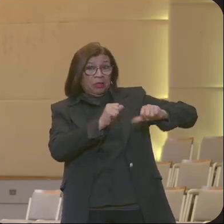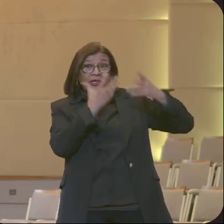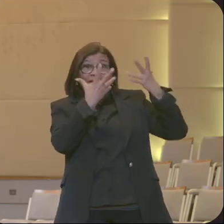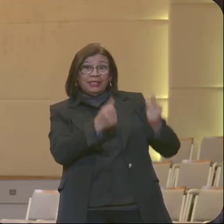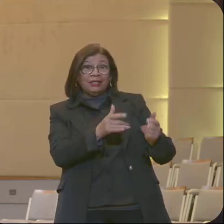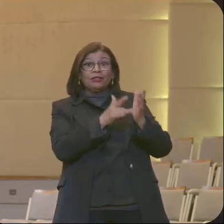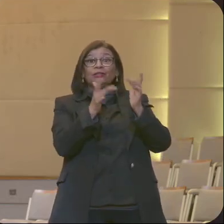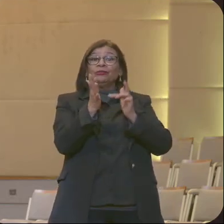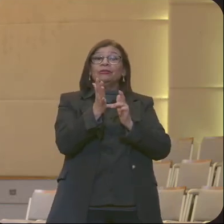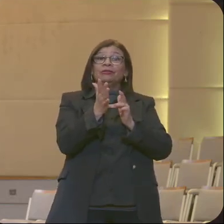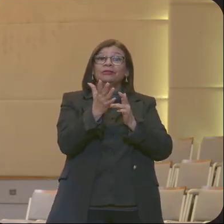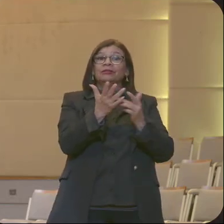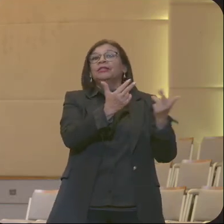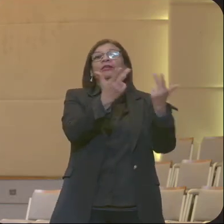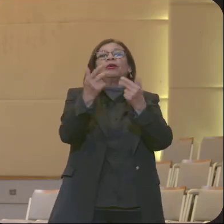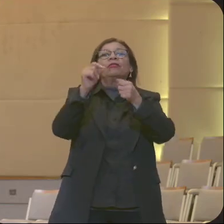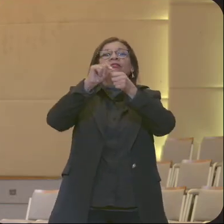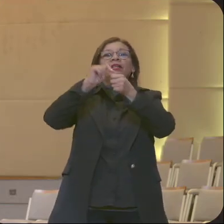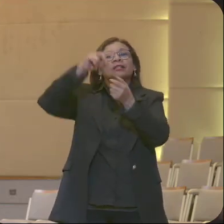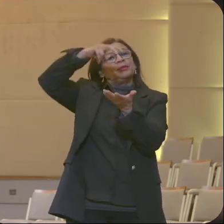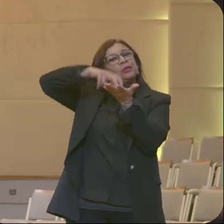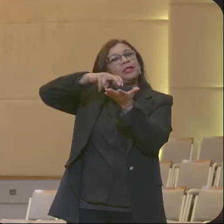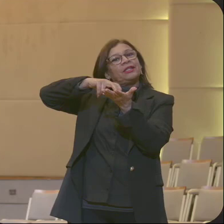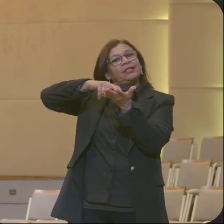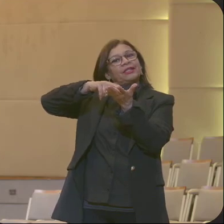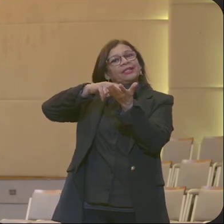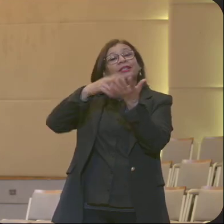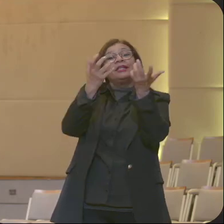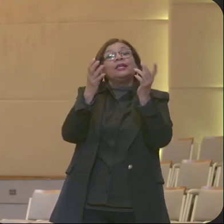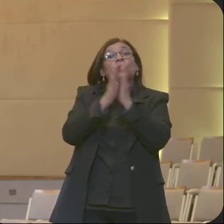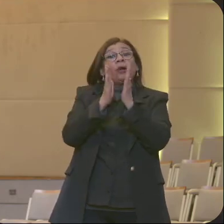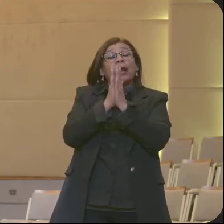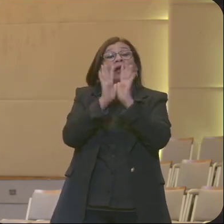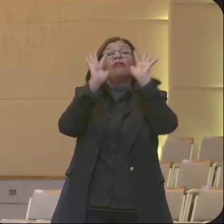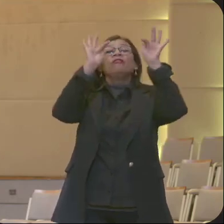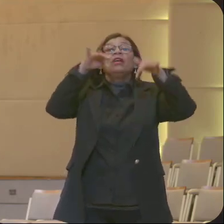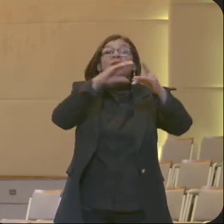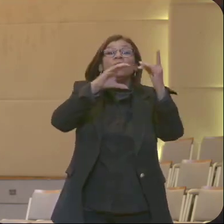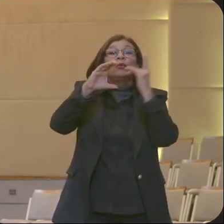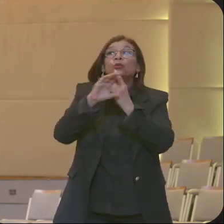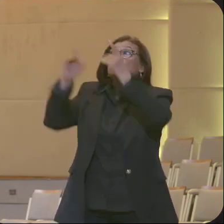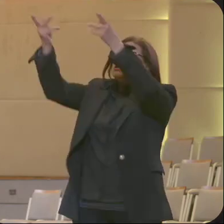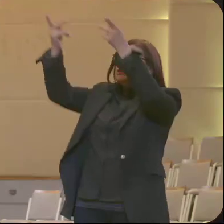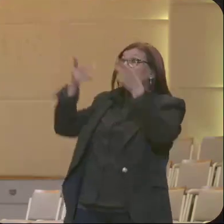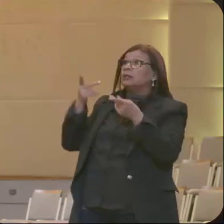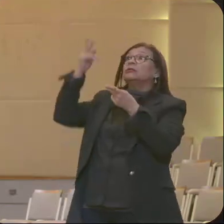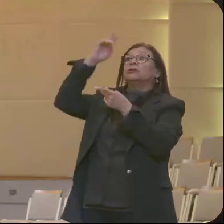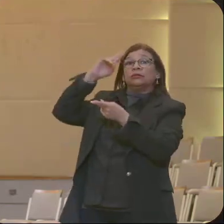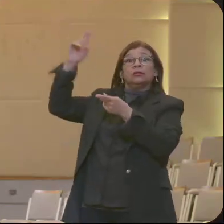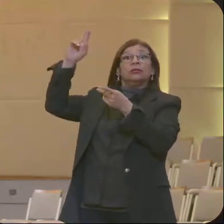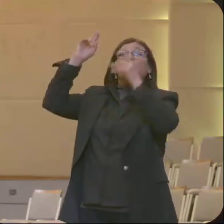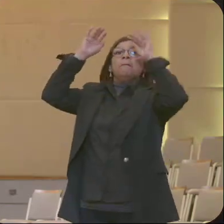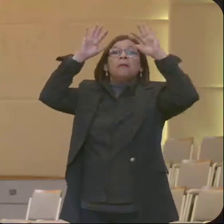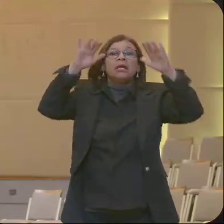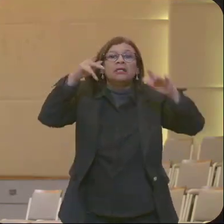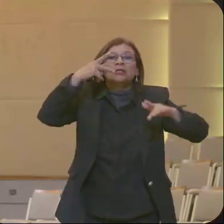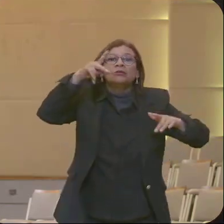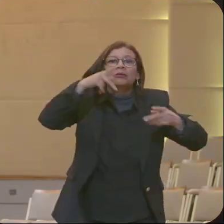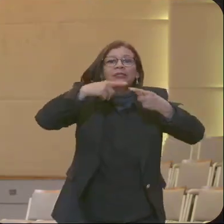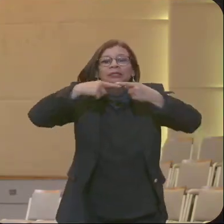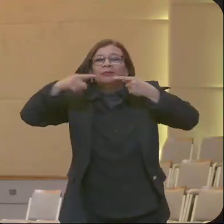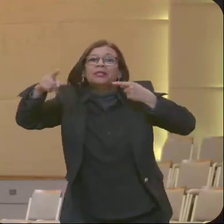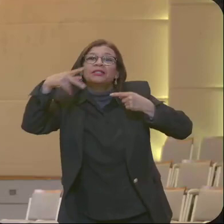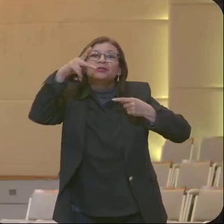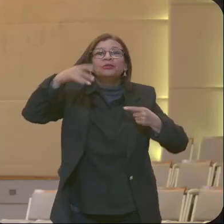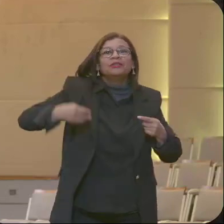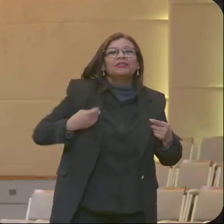fez de manhã. Eu queria orar para encerrar esse culto na presença do Senhor, pedir a bênção na tua semana, na tua vida,